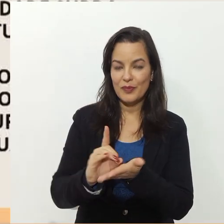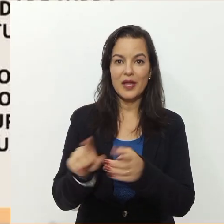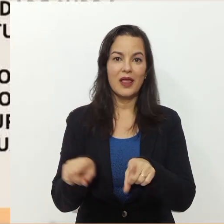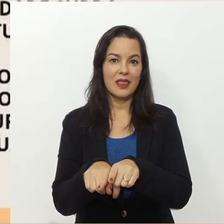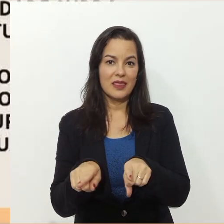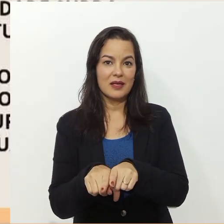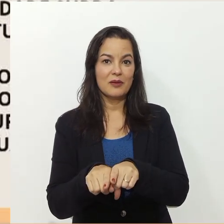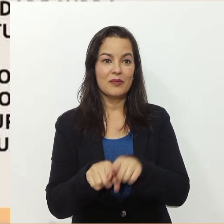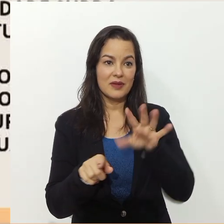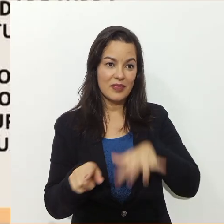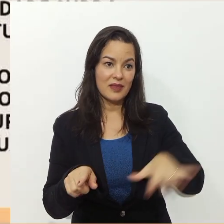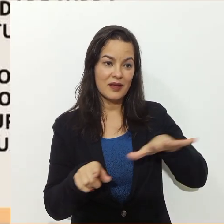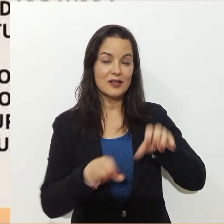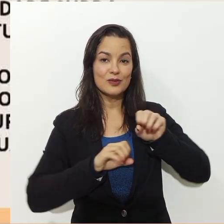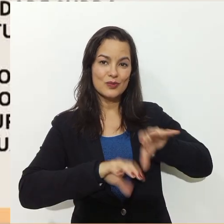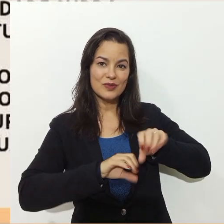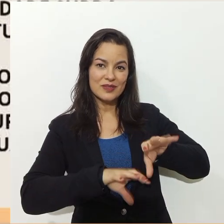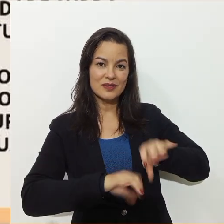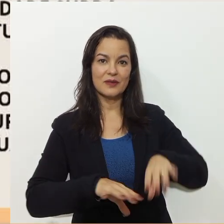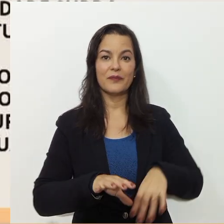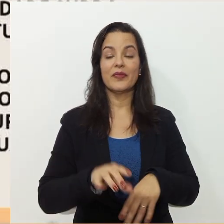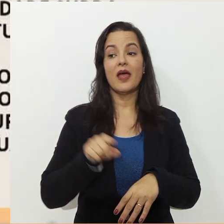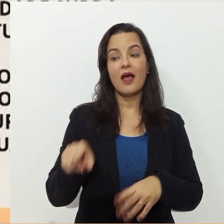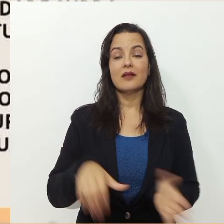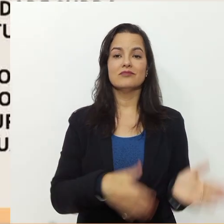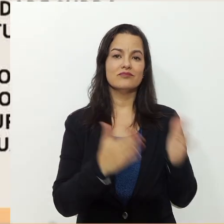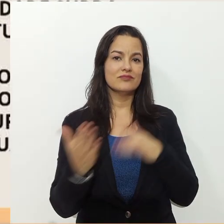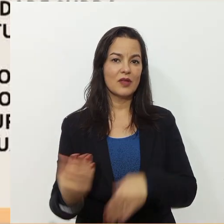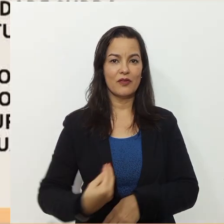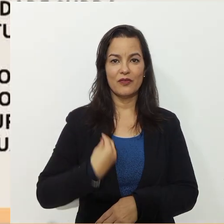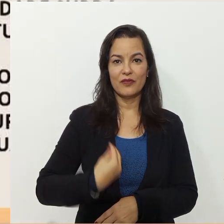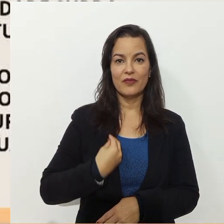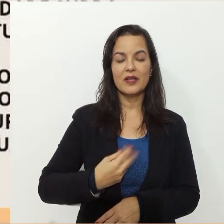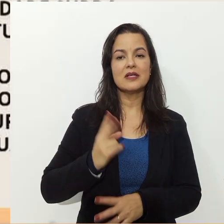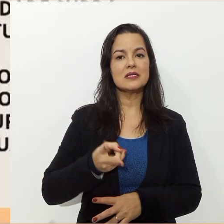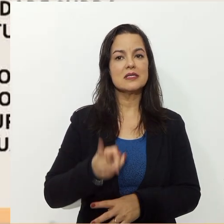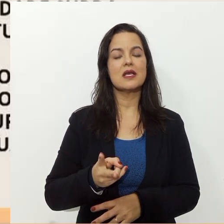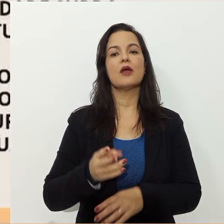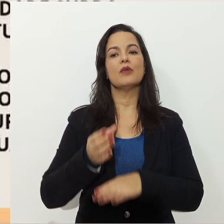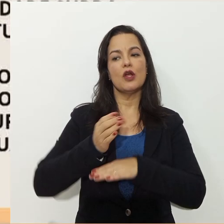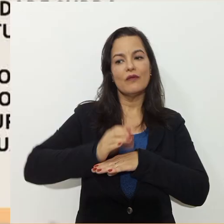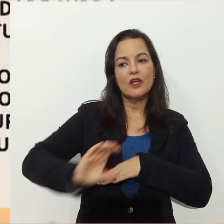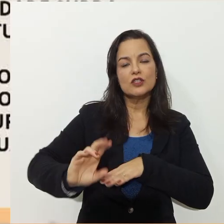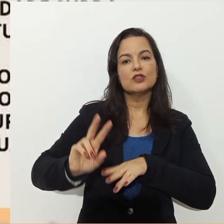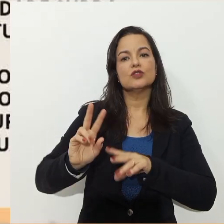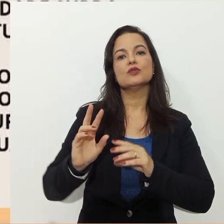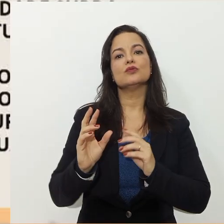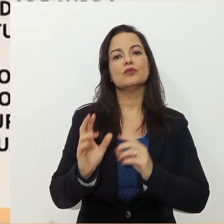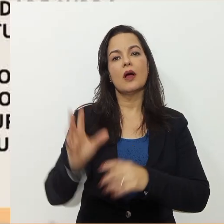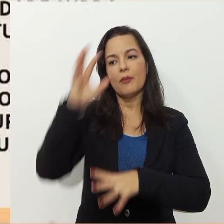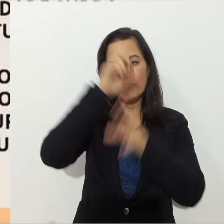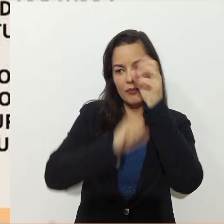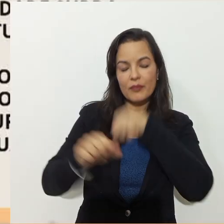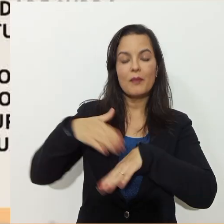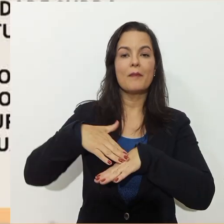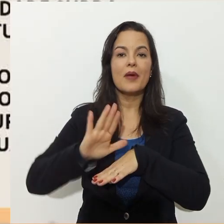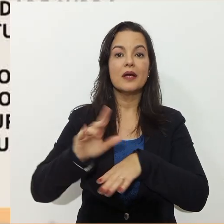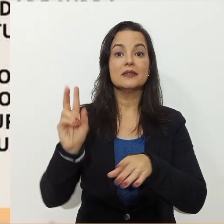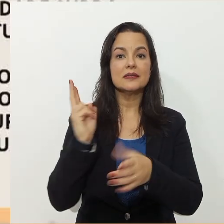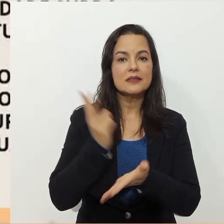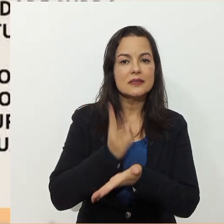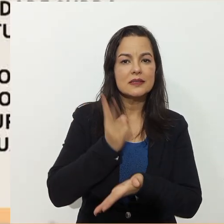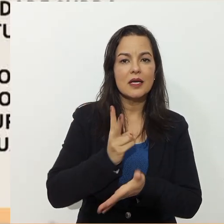e acadêmicos. Ao longo de sua trajetória, investiu em formação continuada, ensino e constante aproximação